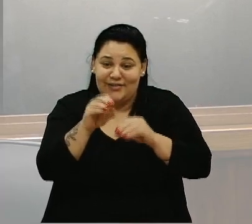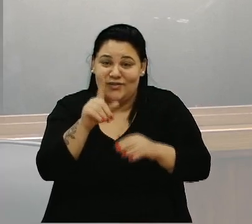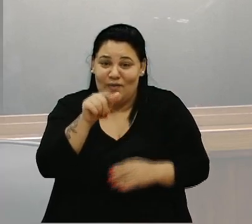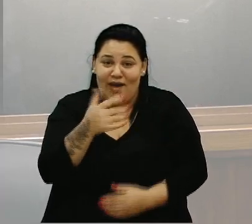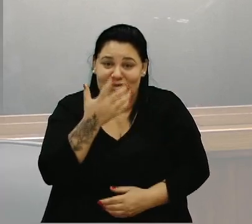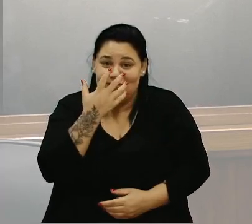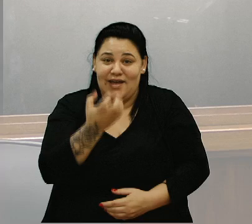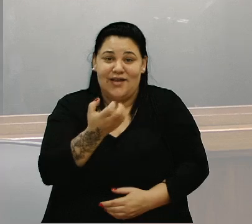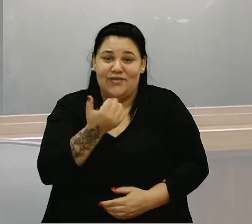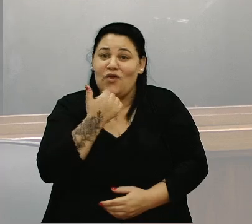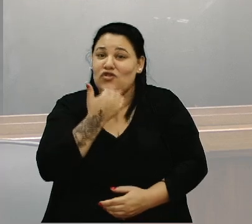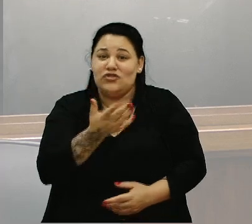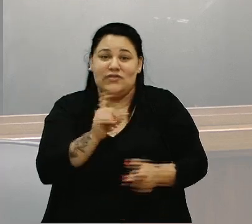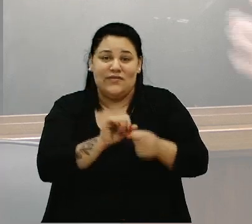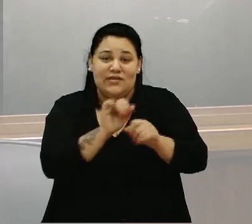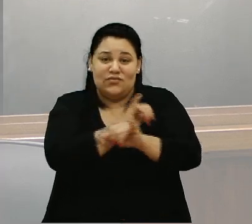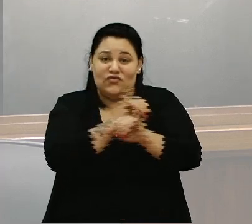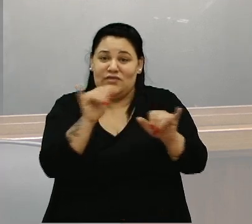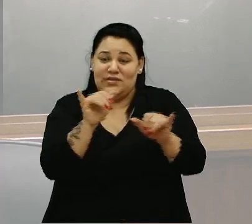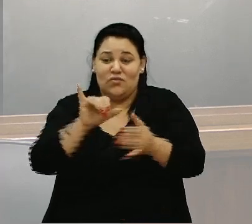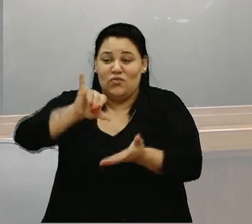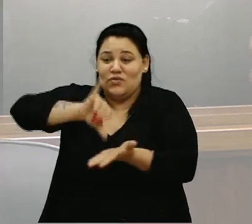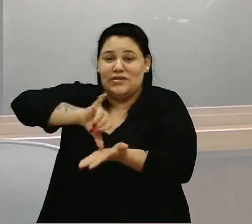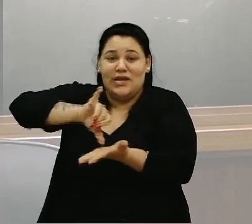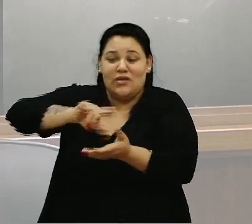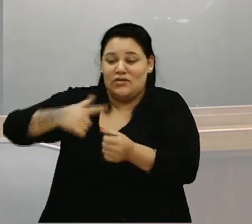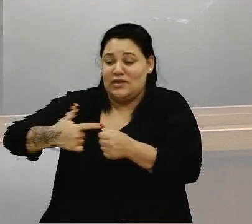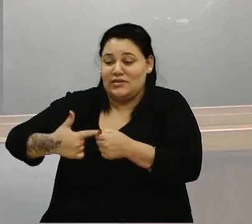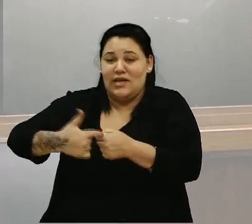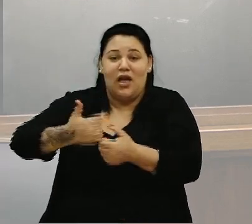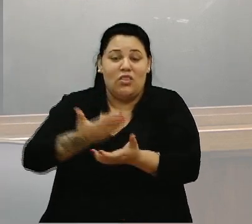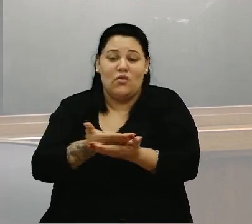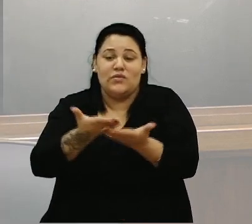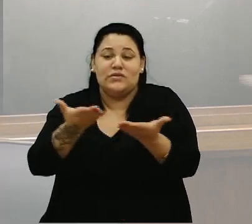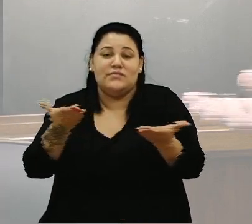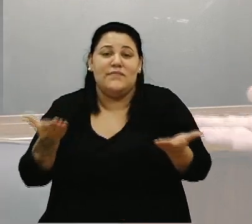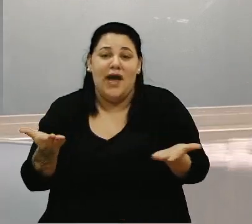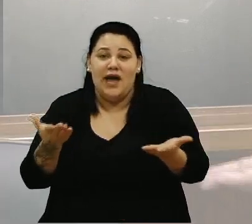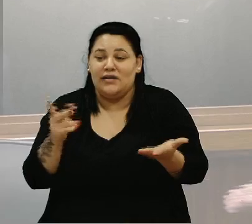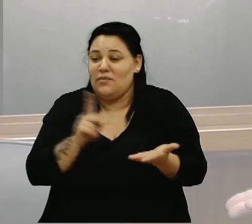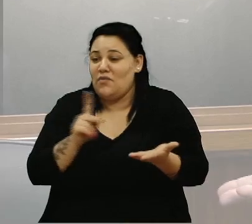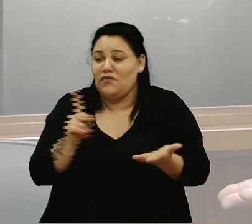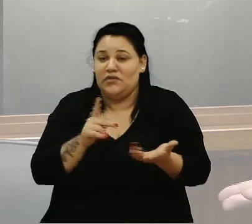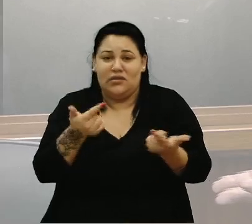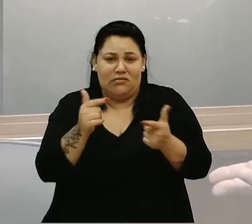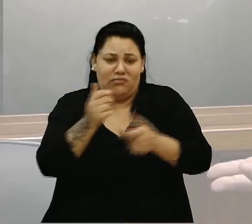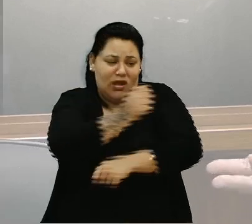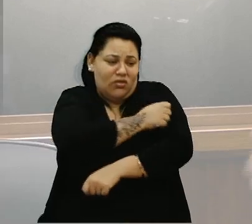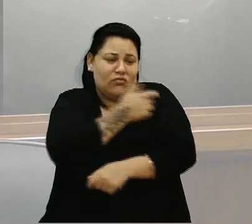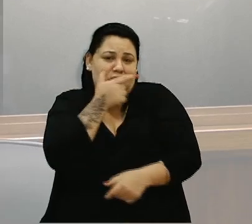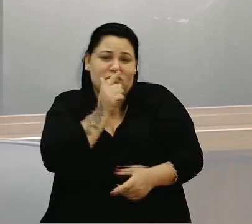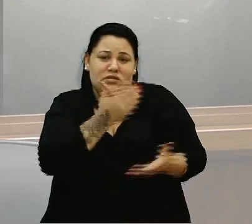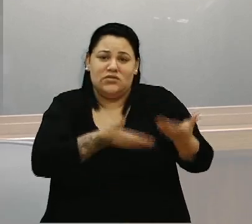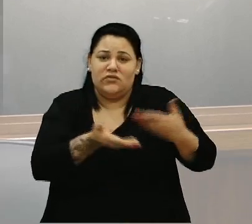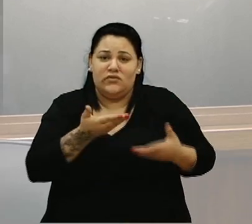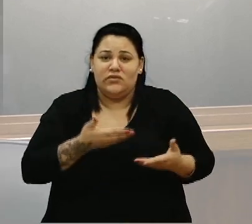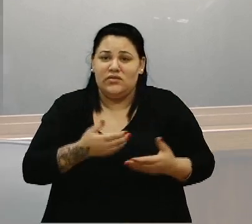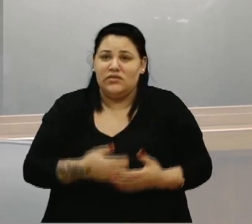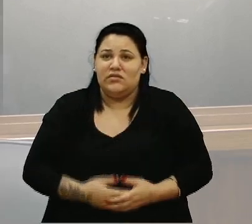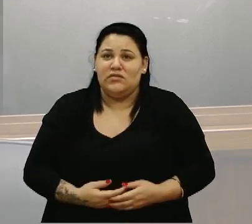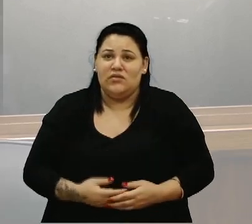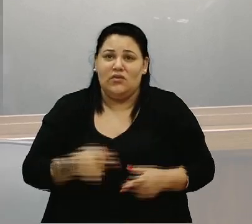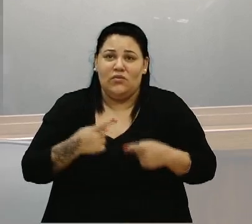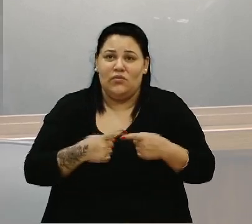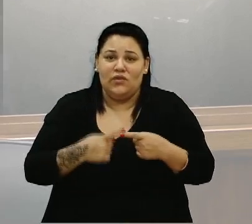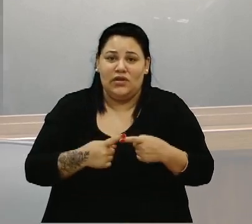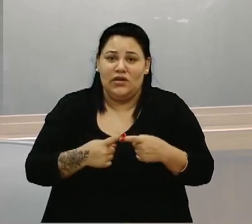um anúncio no centro da cidade, de um espaço, colocar professor lá e não ter aluno para atender. Porque um aluno, para sair do